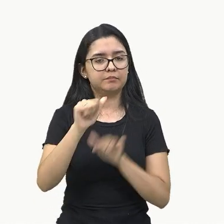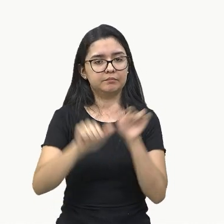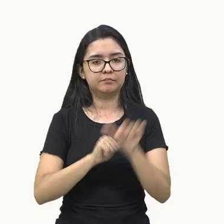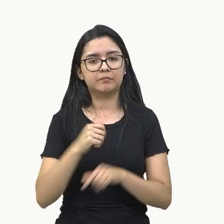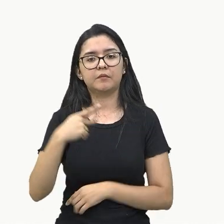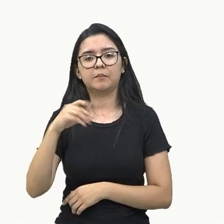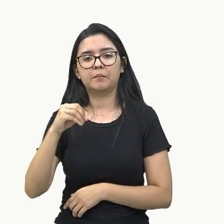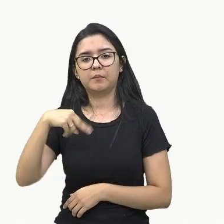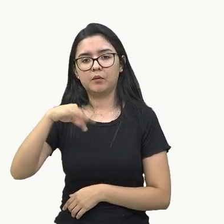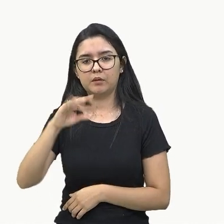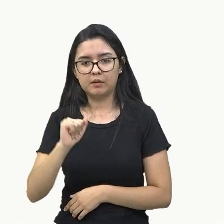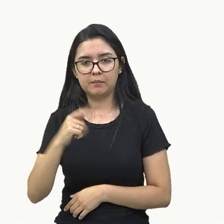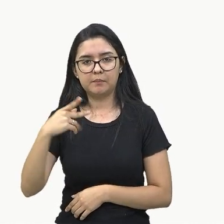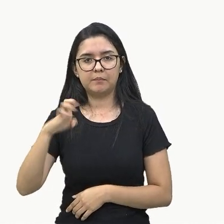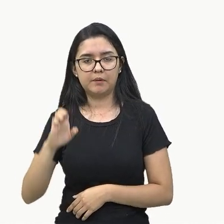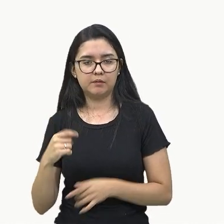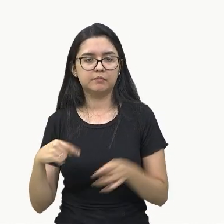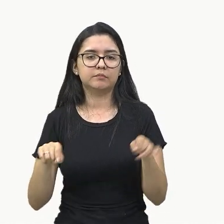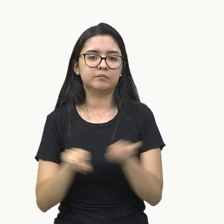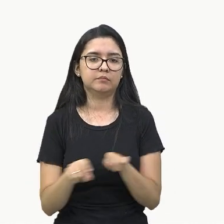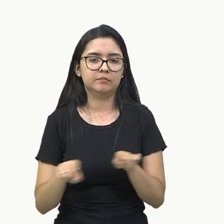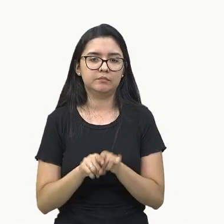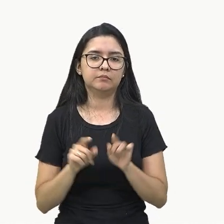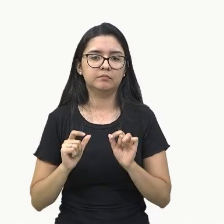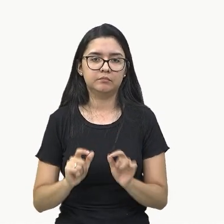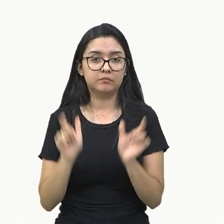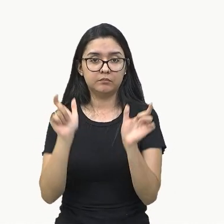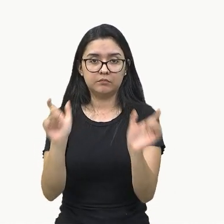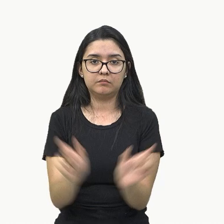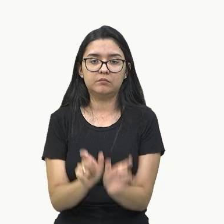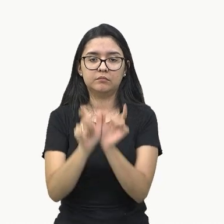pontapé, eu tenho ponta,